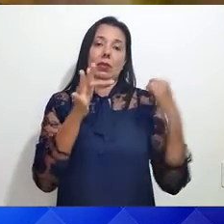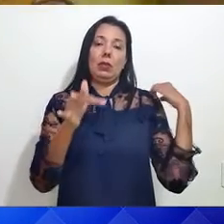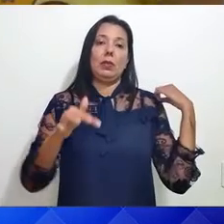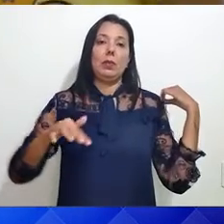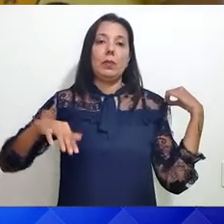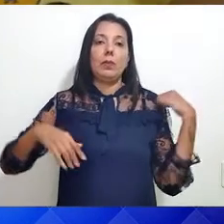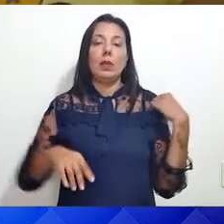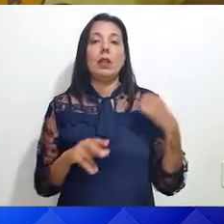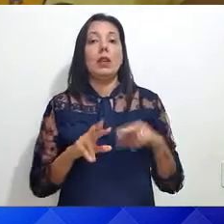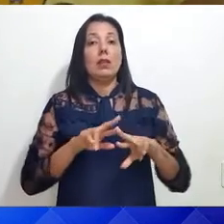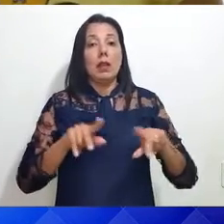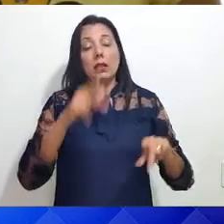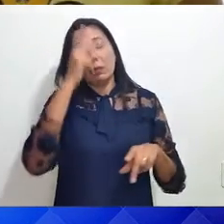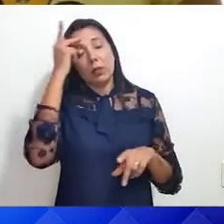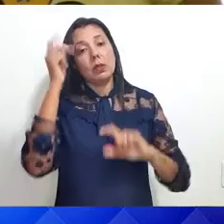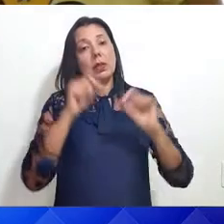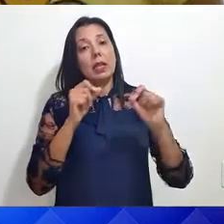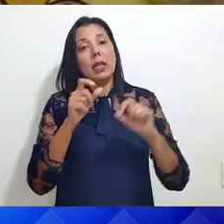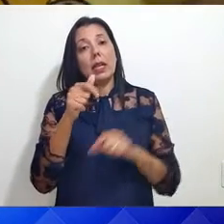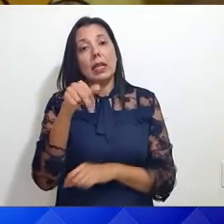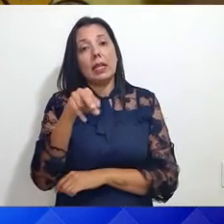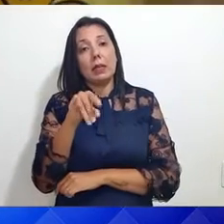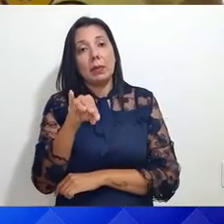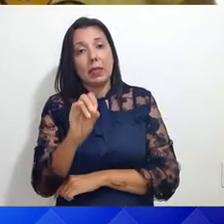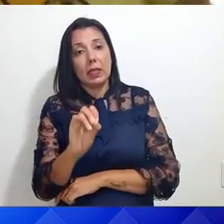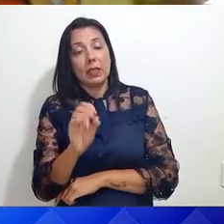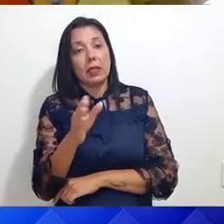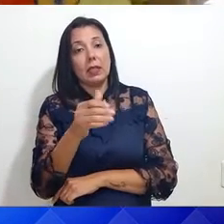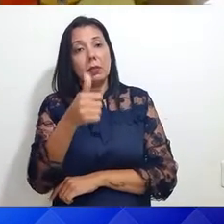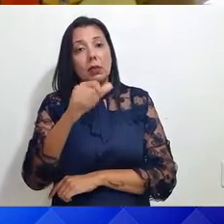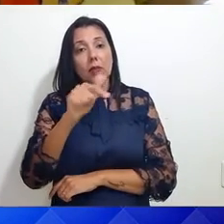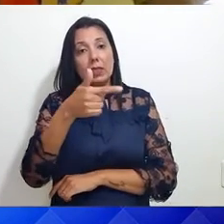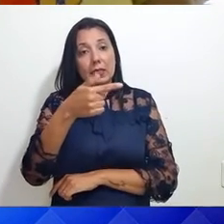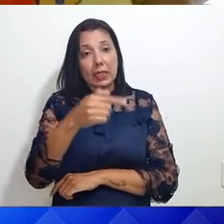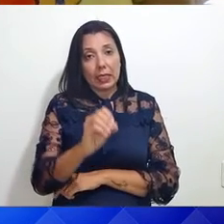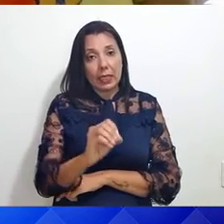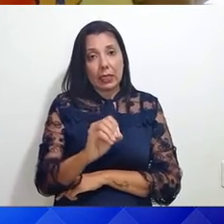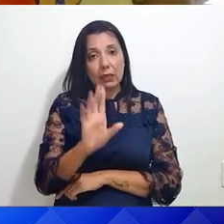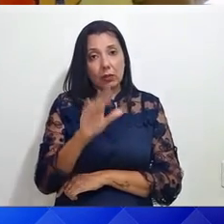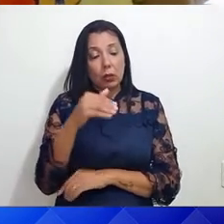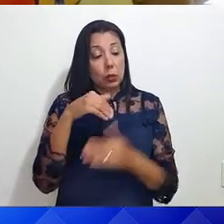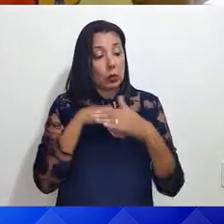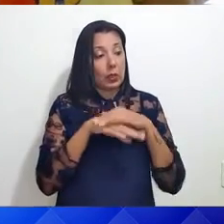sejam pobres ou ricas, que tenham o mesmo direito. Um forte abraço.